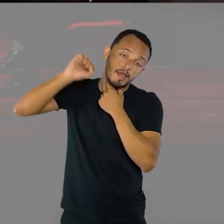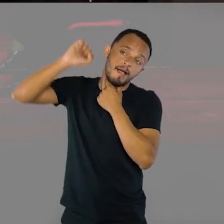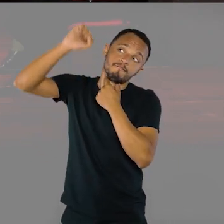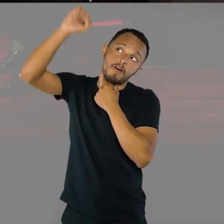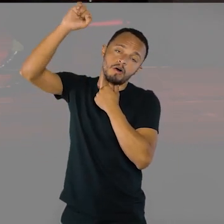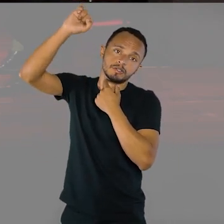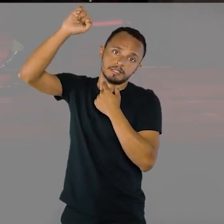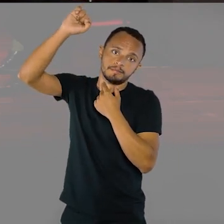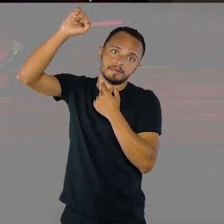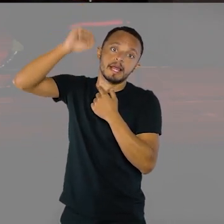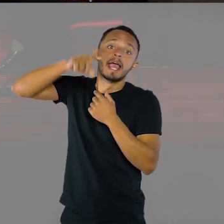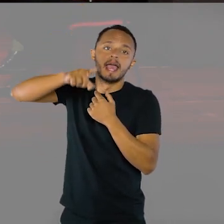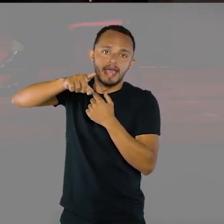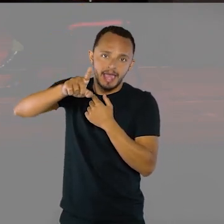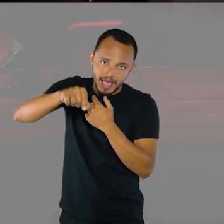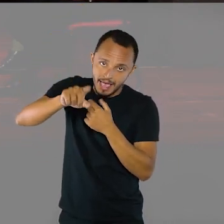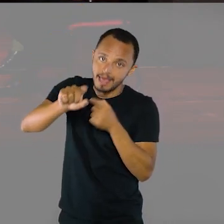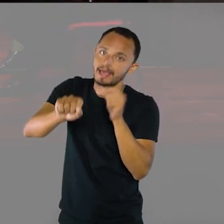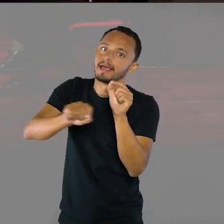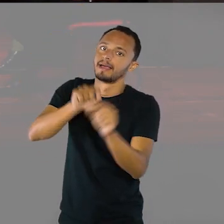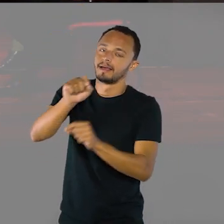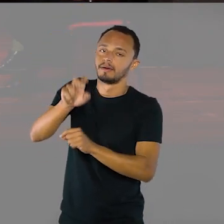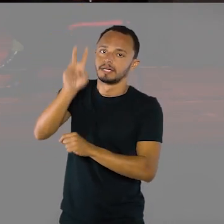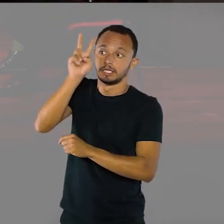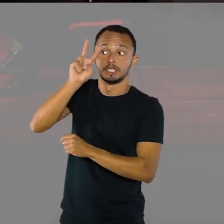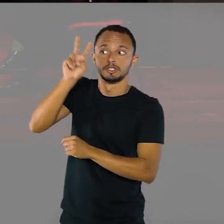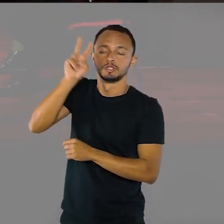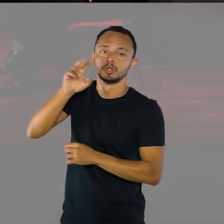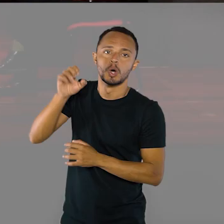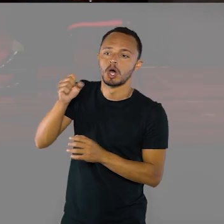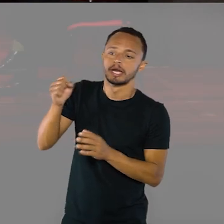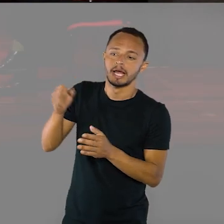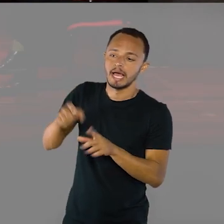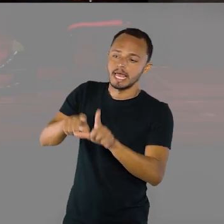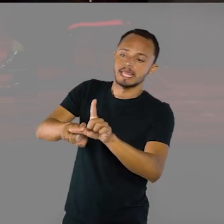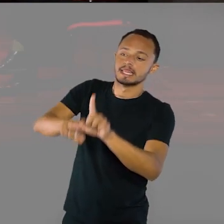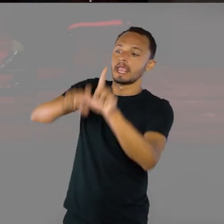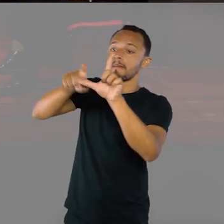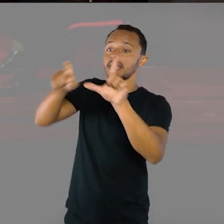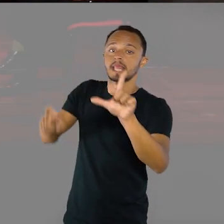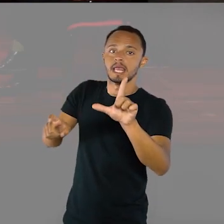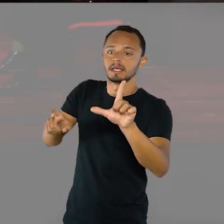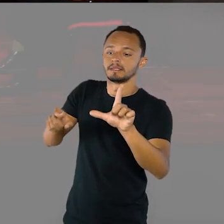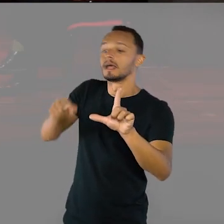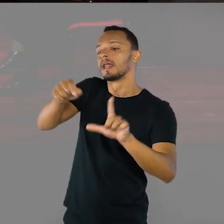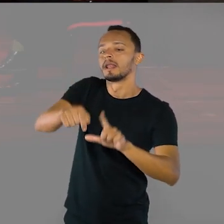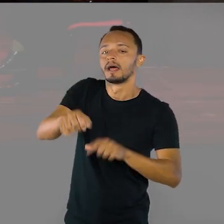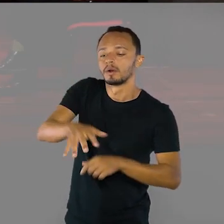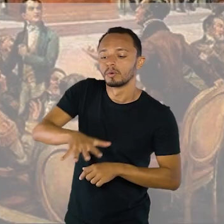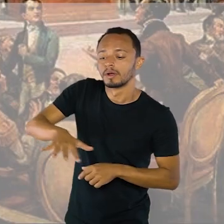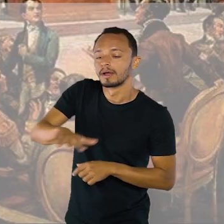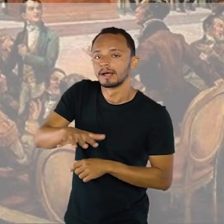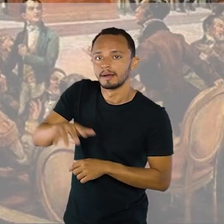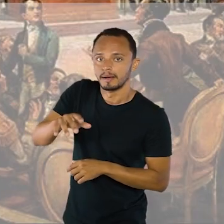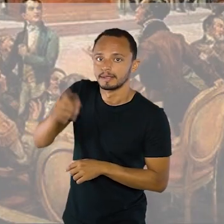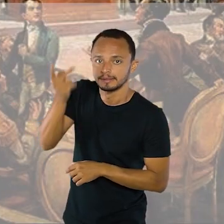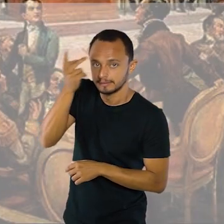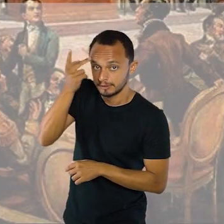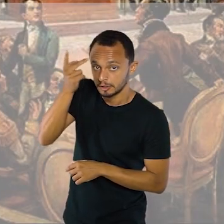seja, ele também é colocado nessa narrativa da independência feita em solo paulista. Se a gente for perceber a próxima